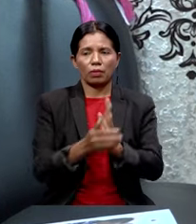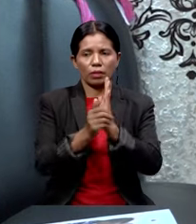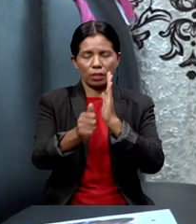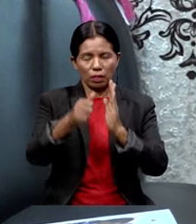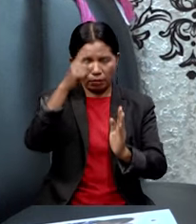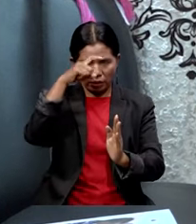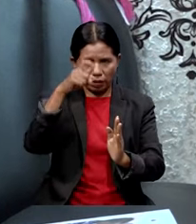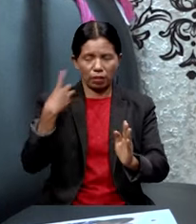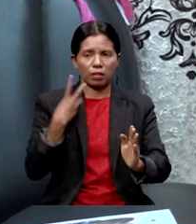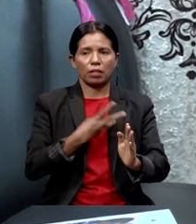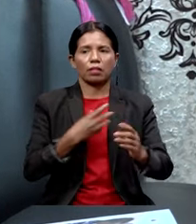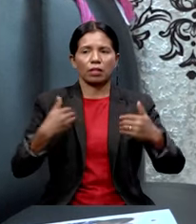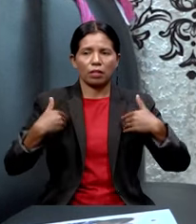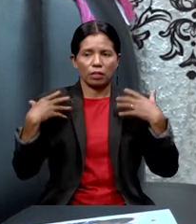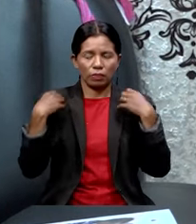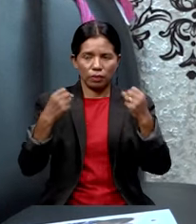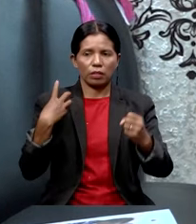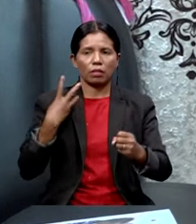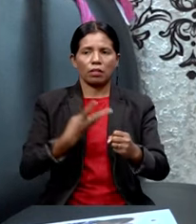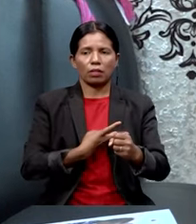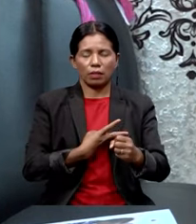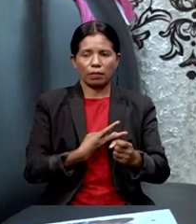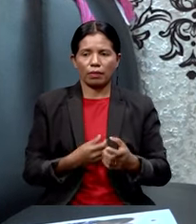ne bema kita iha ho forsa ne bema kita iha ita